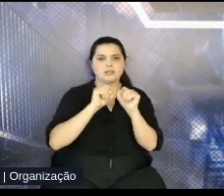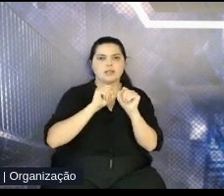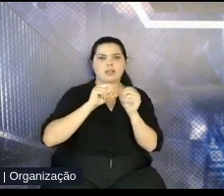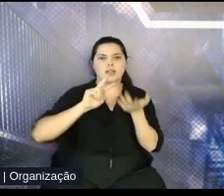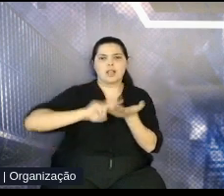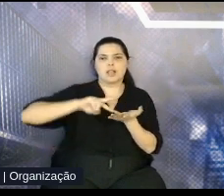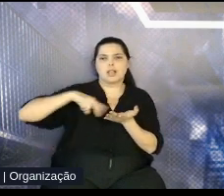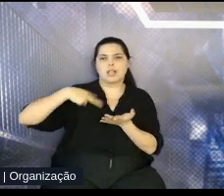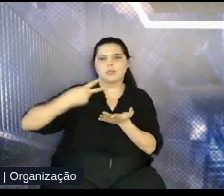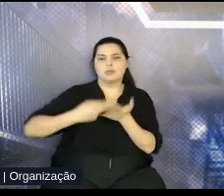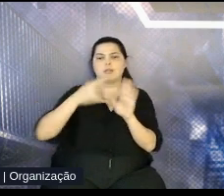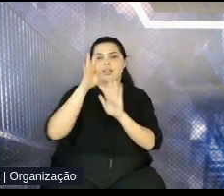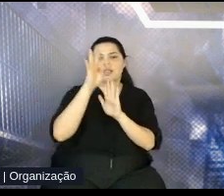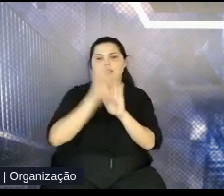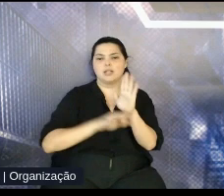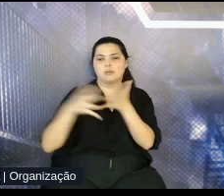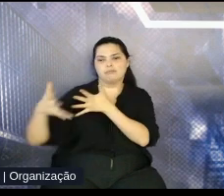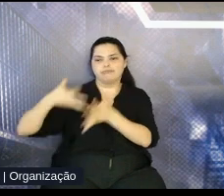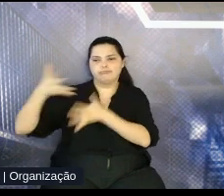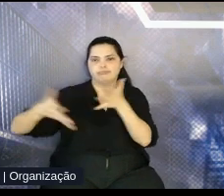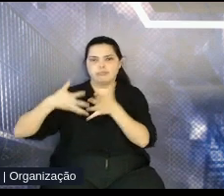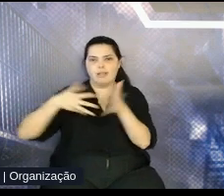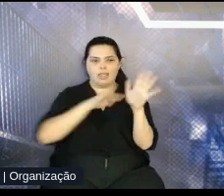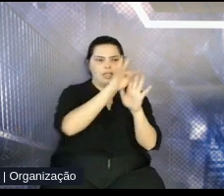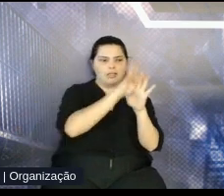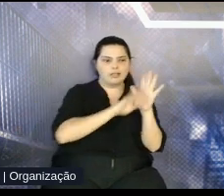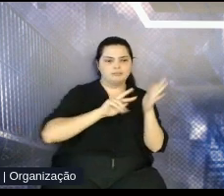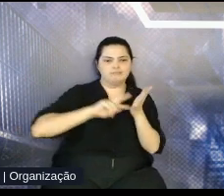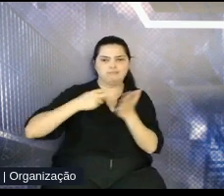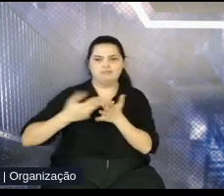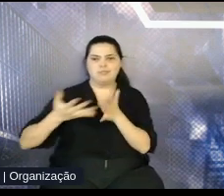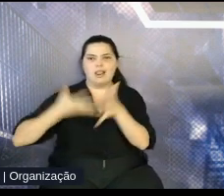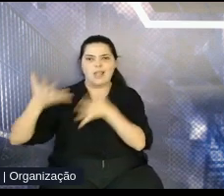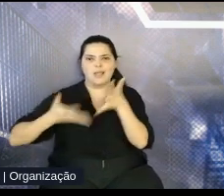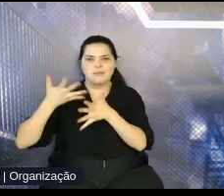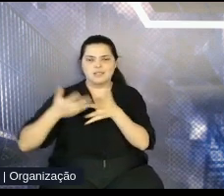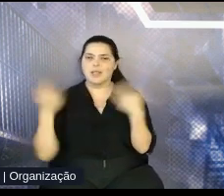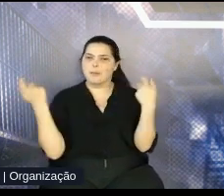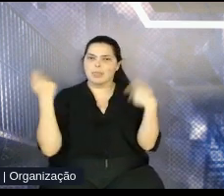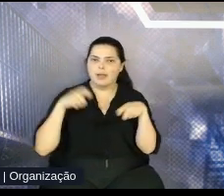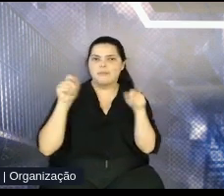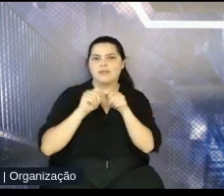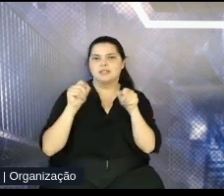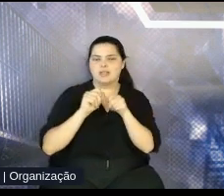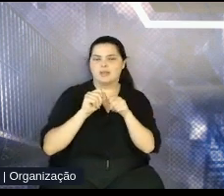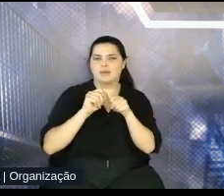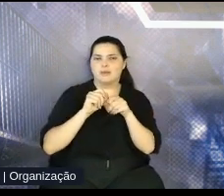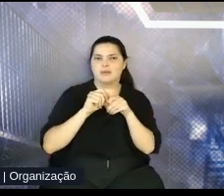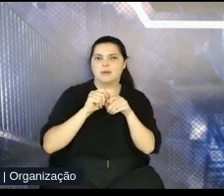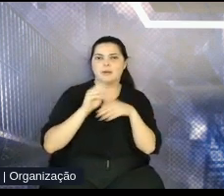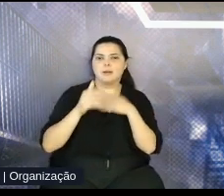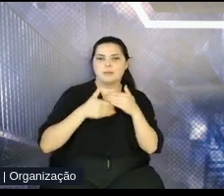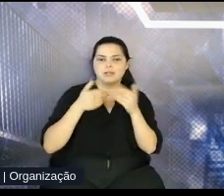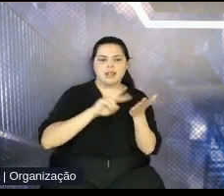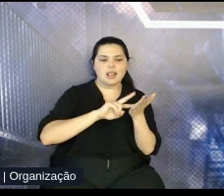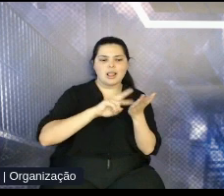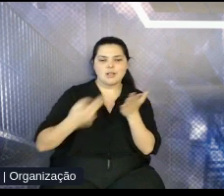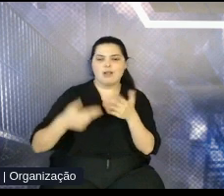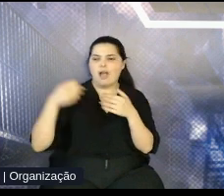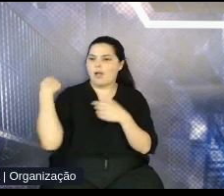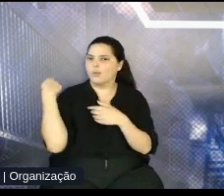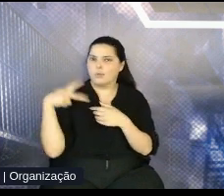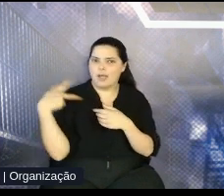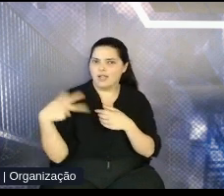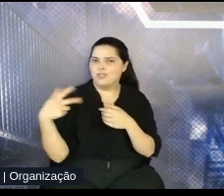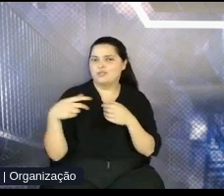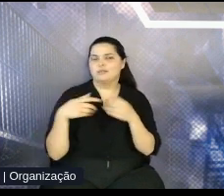daquele texto ali para Libras. Então, permite esse processo de tradução ali automática, né? Então, independente do seu site, independente